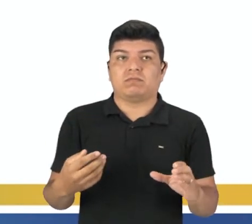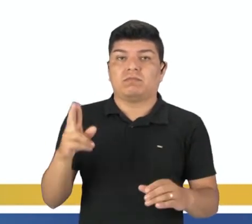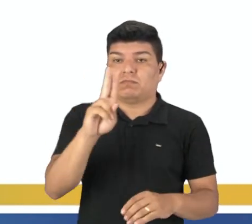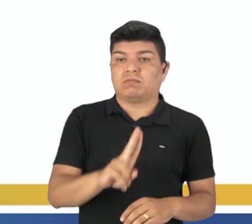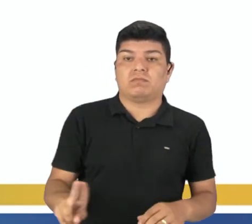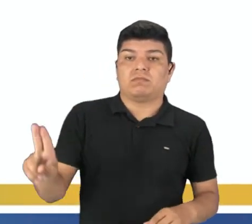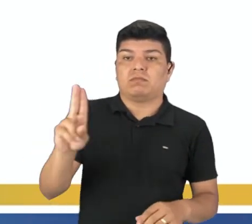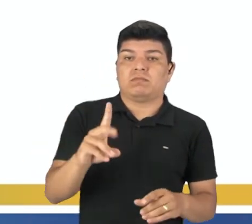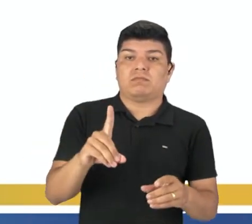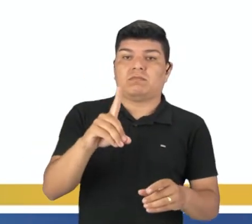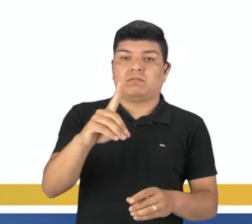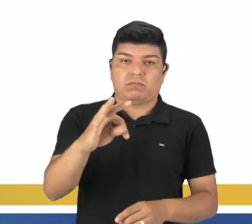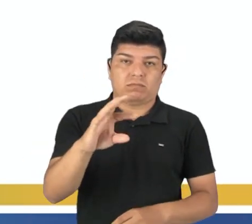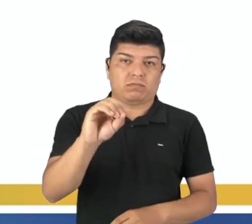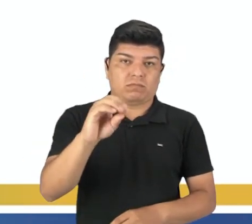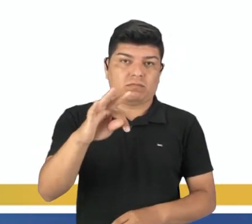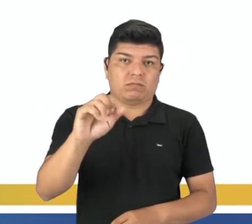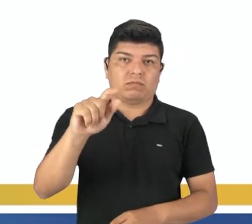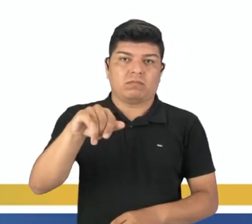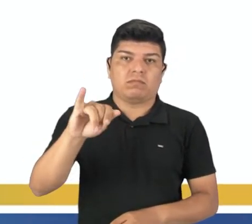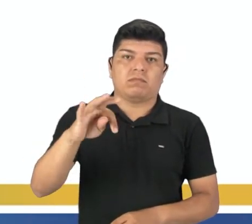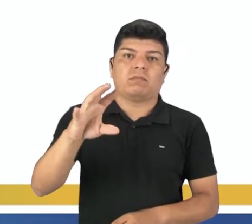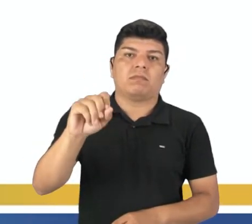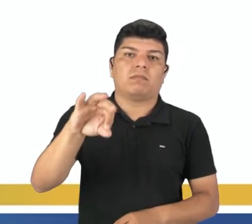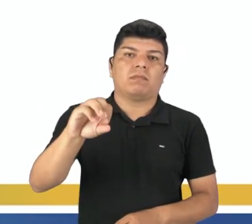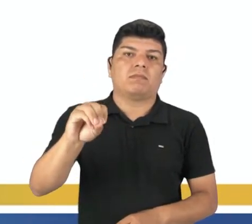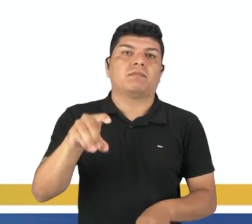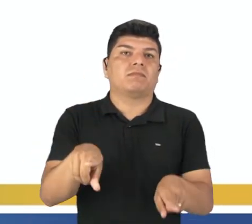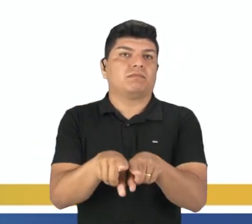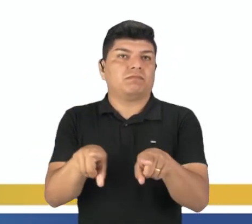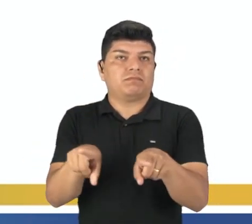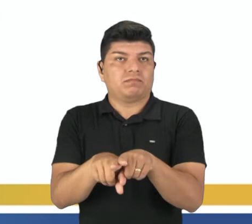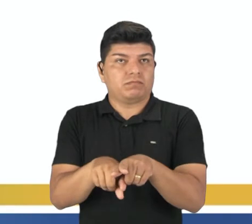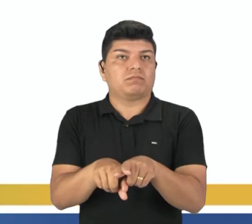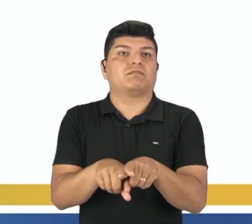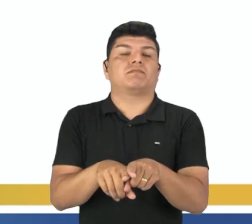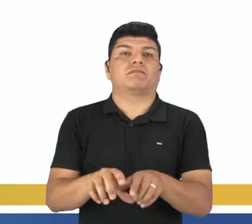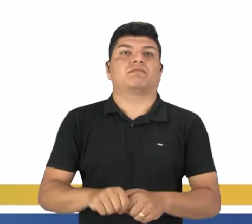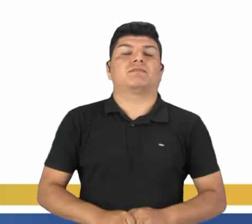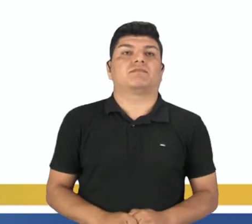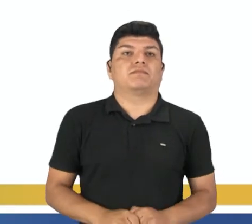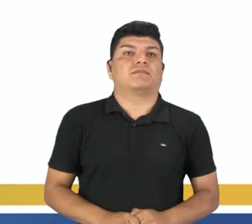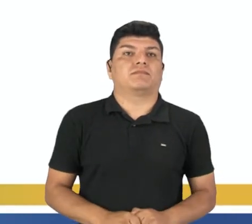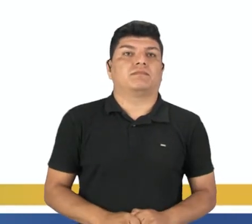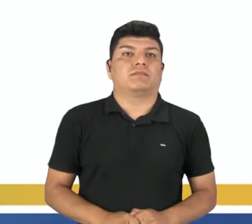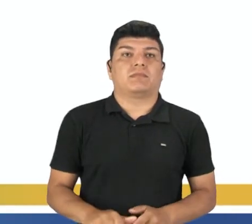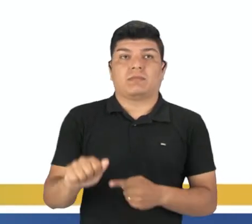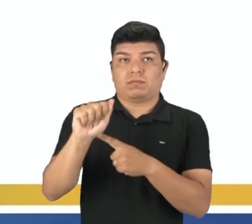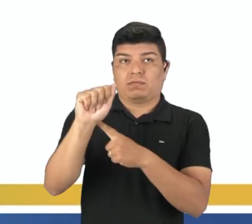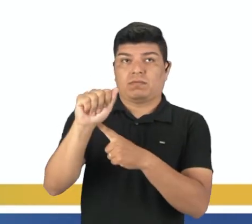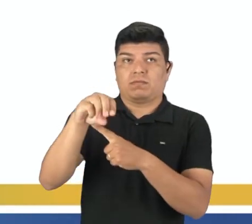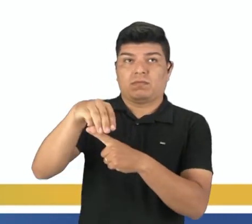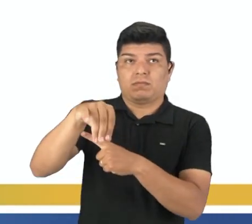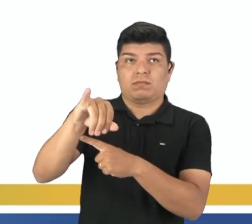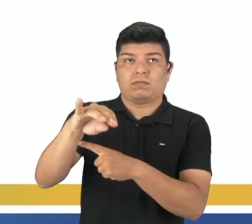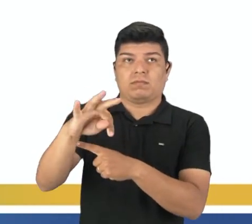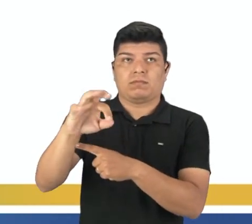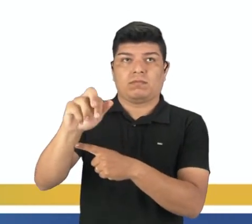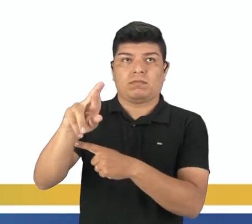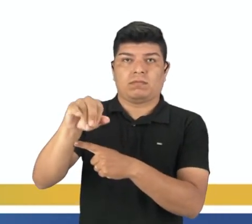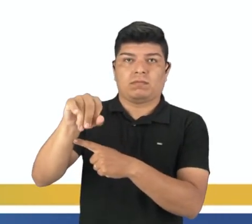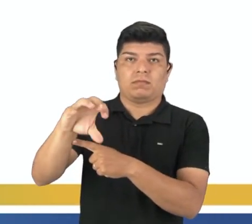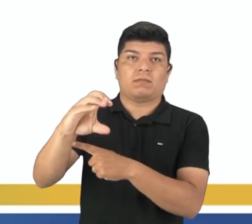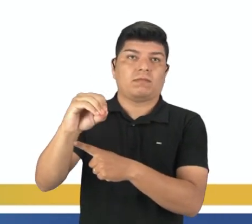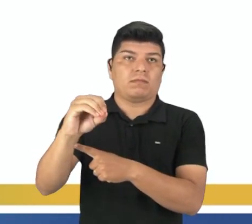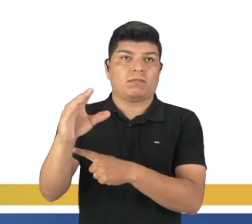pelo totalitarismo, ou seja, uma característica que o regime totalitário combatia? Letra A, o militarismo.